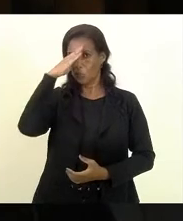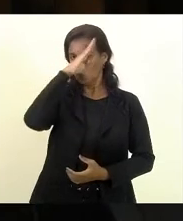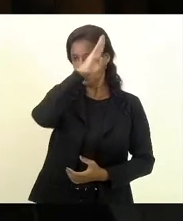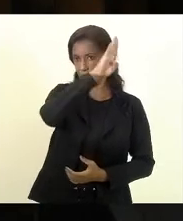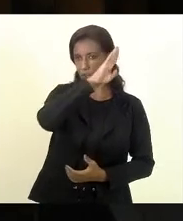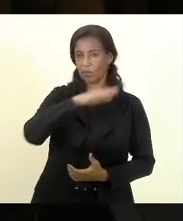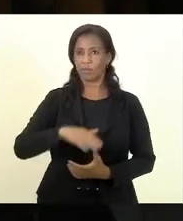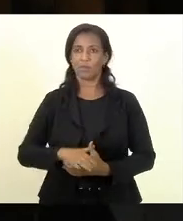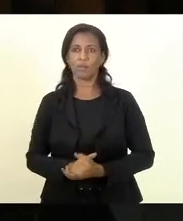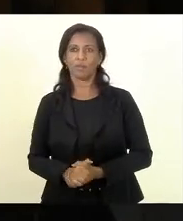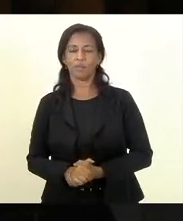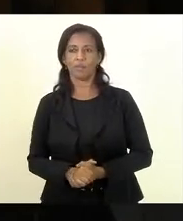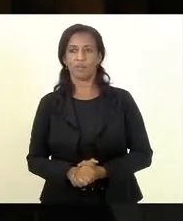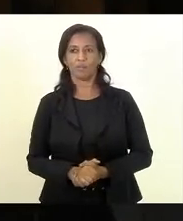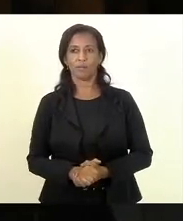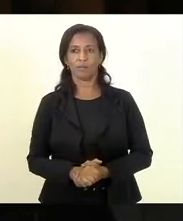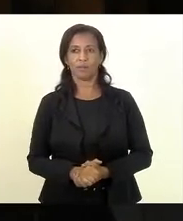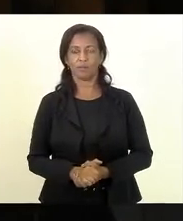uma saída,